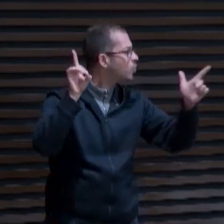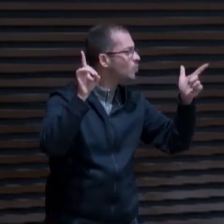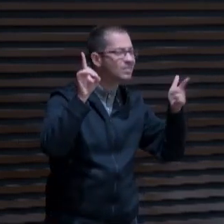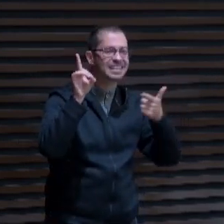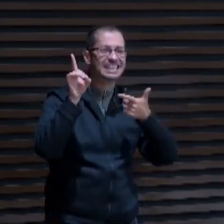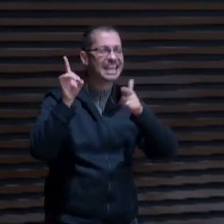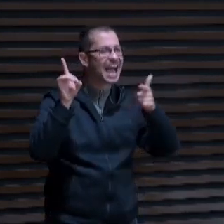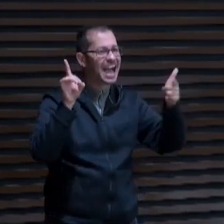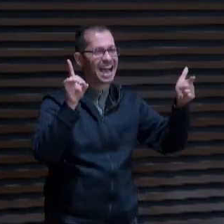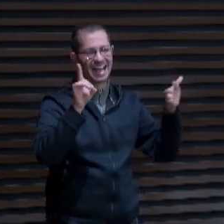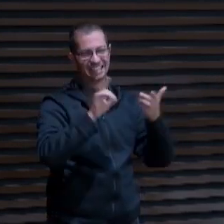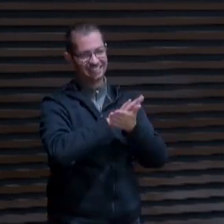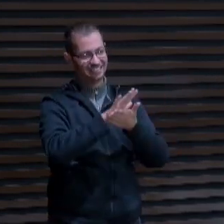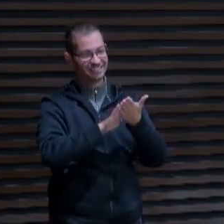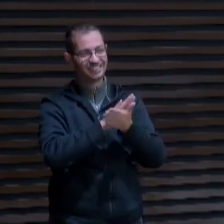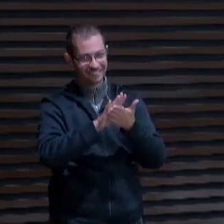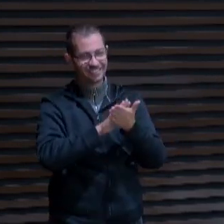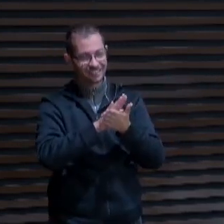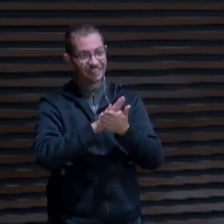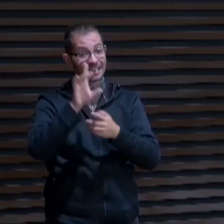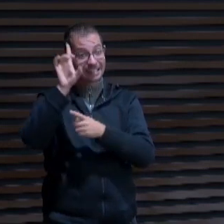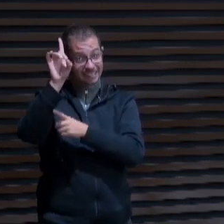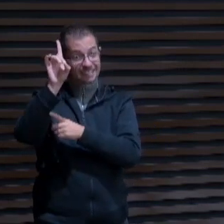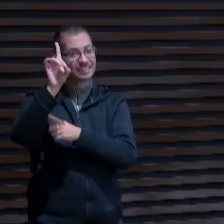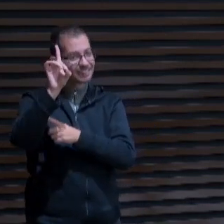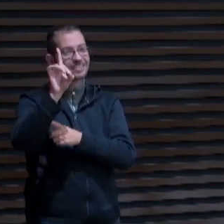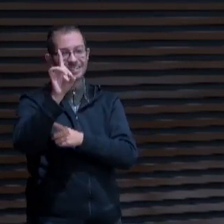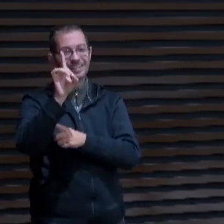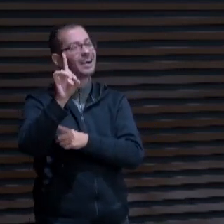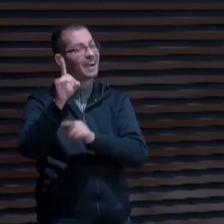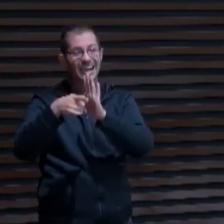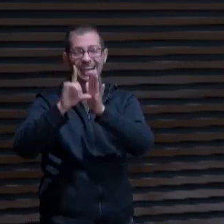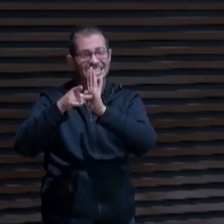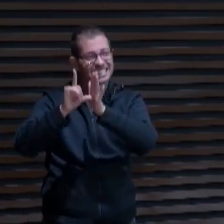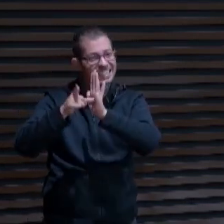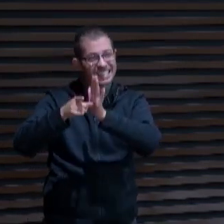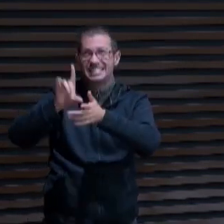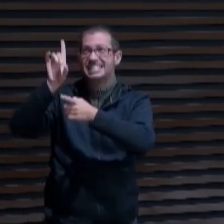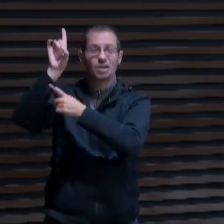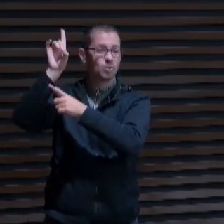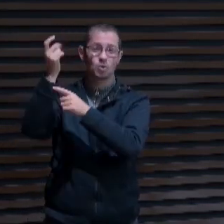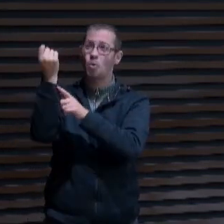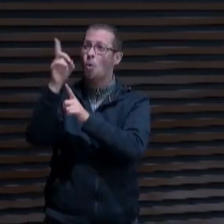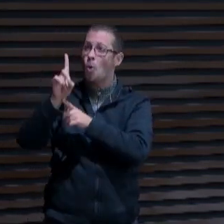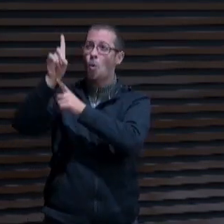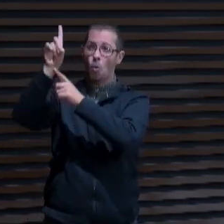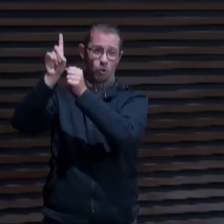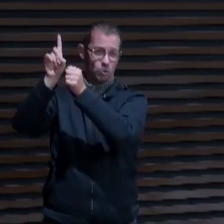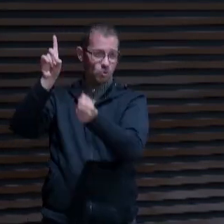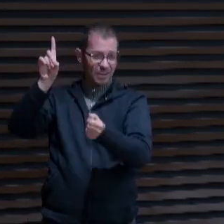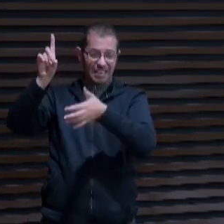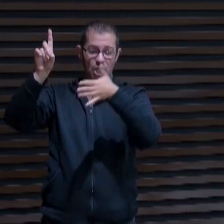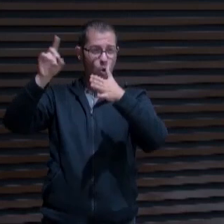capítulo 43 que ele formou um povo para ele, para celebrar o seu louvor. Ele diz: o povo